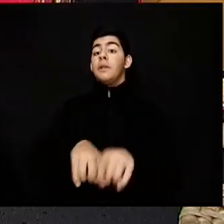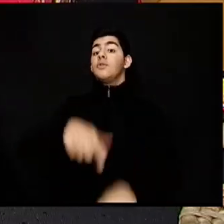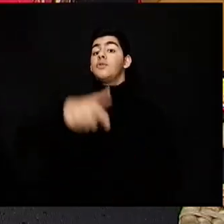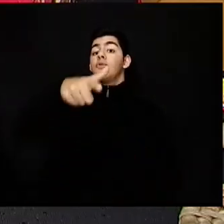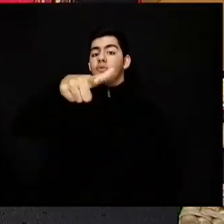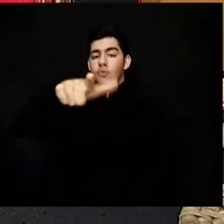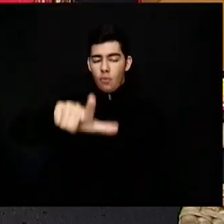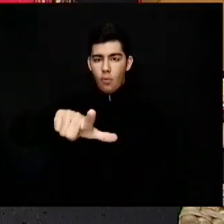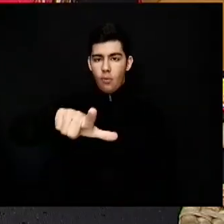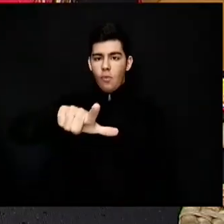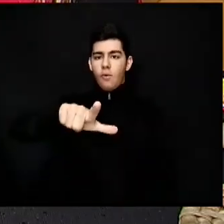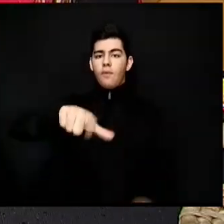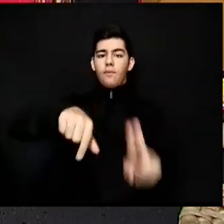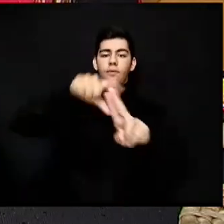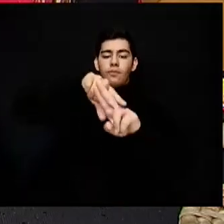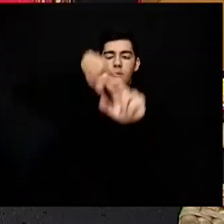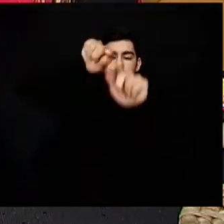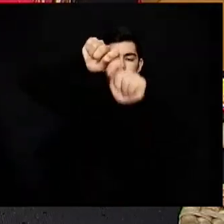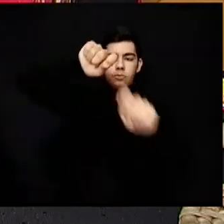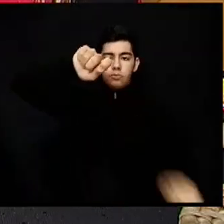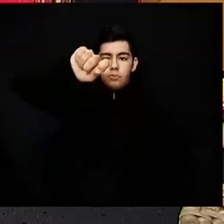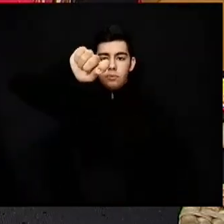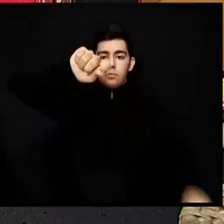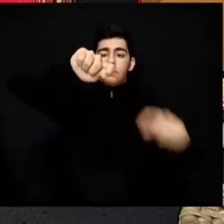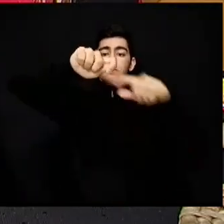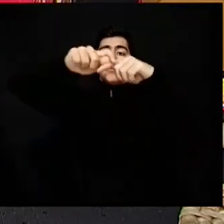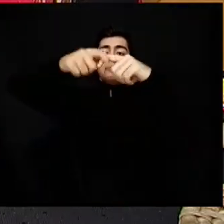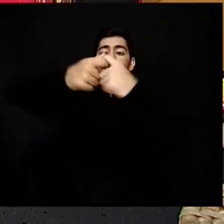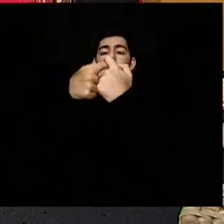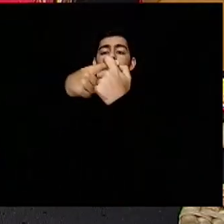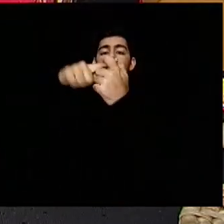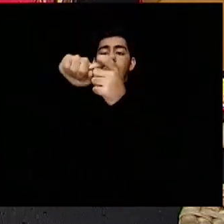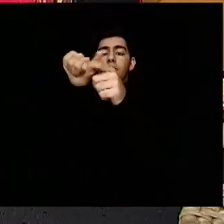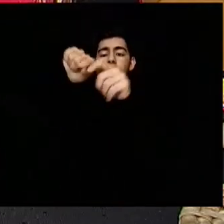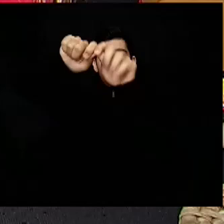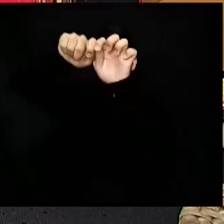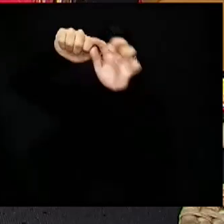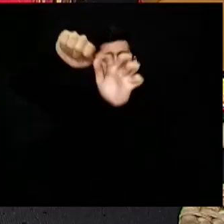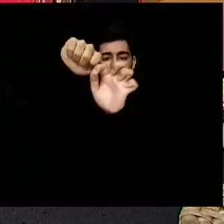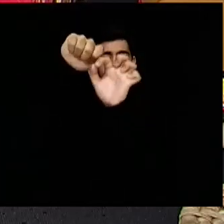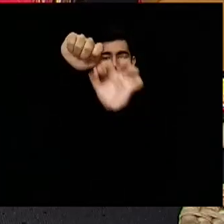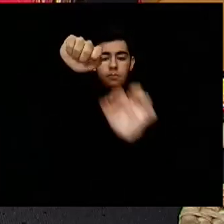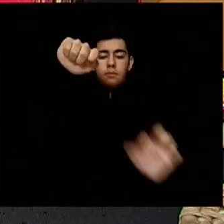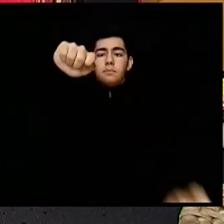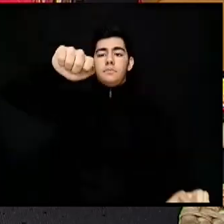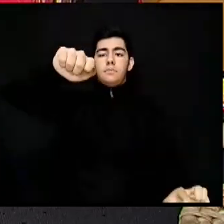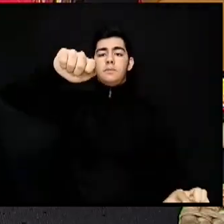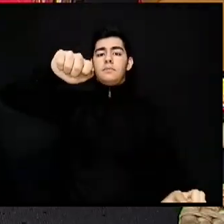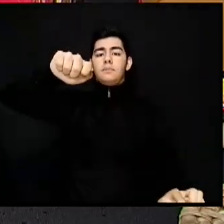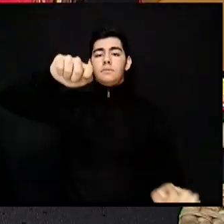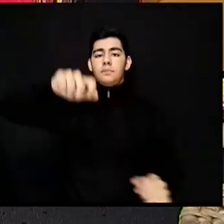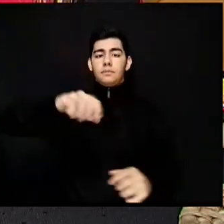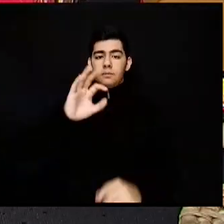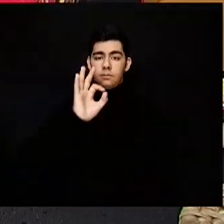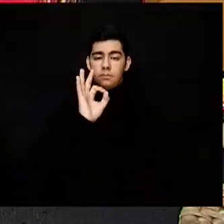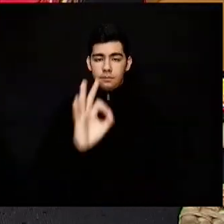travar, para não ficar solto, desmanchando, parecendo que não tá firme.